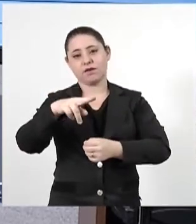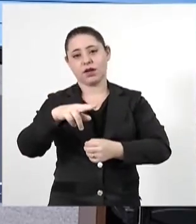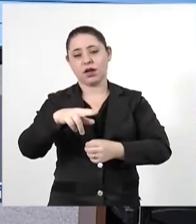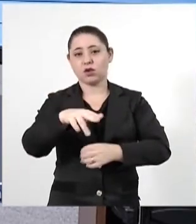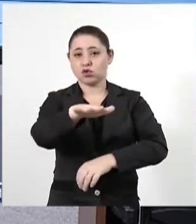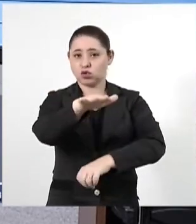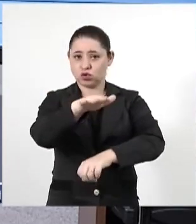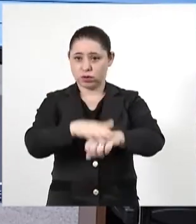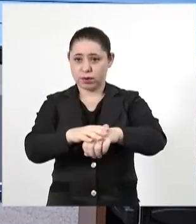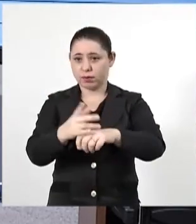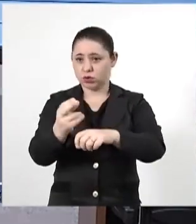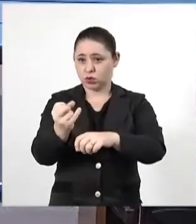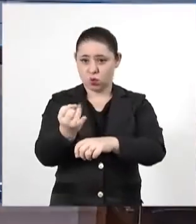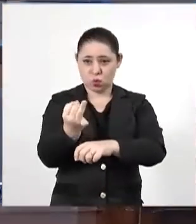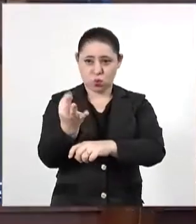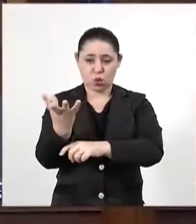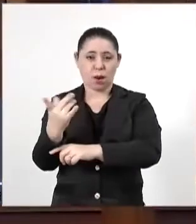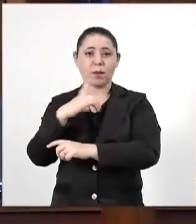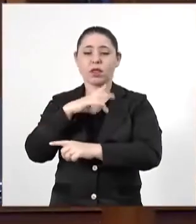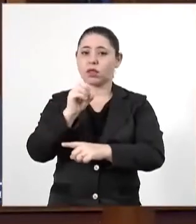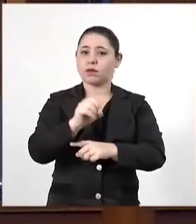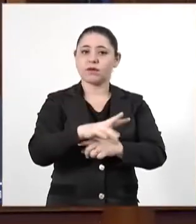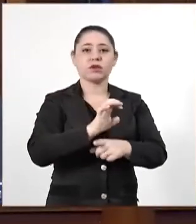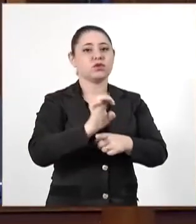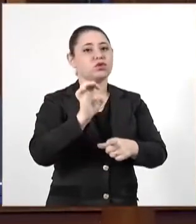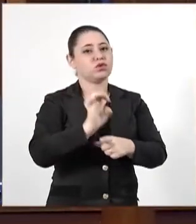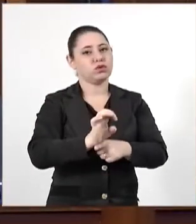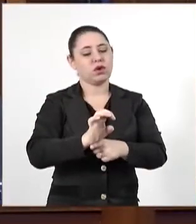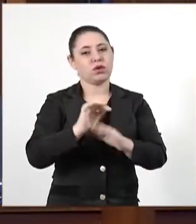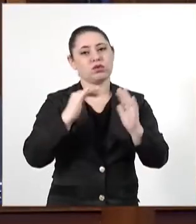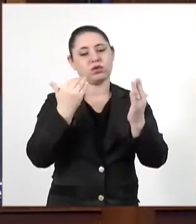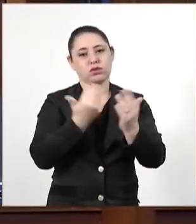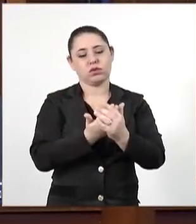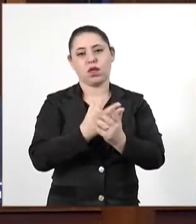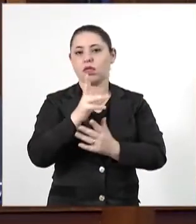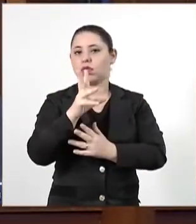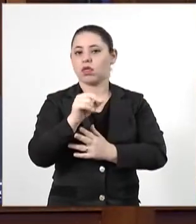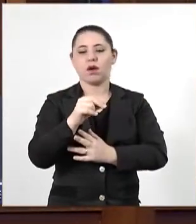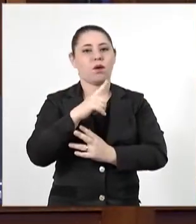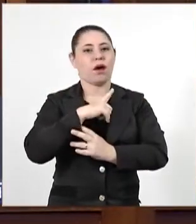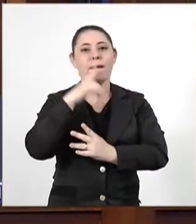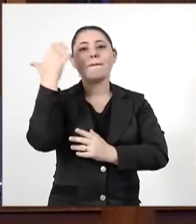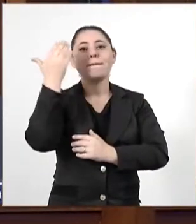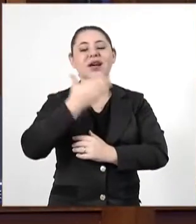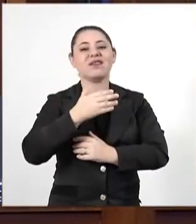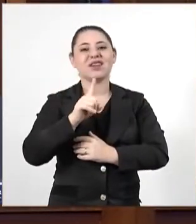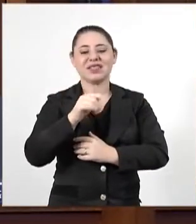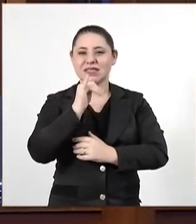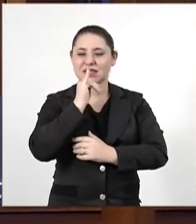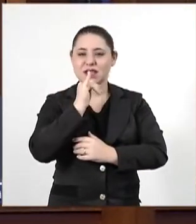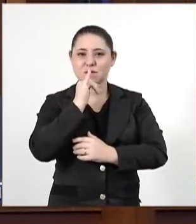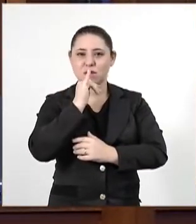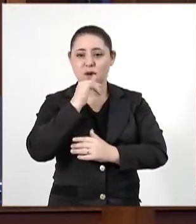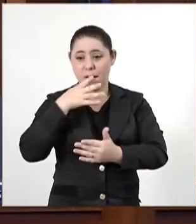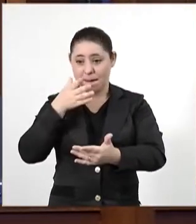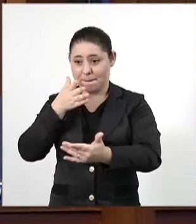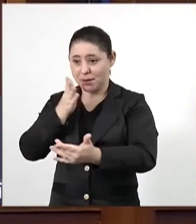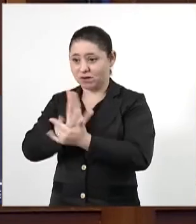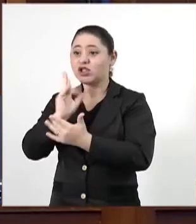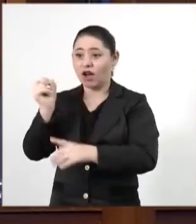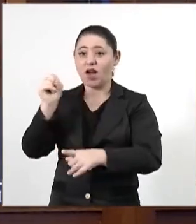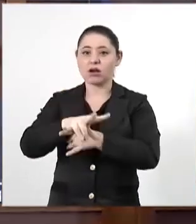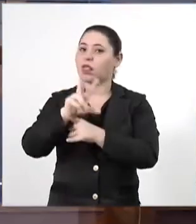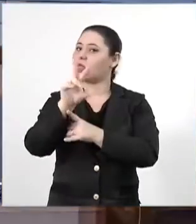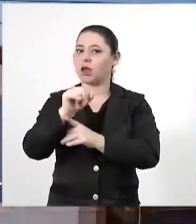será realizada de acordo com a demanda existente na rede estadual de ensino, não garantindo àquele que nele foi aprovado direito